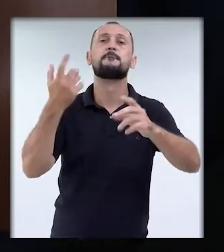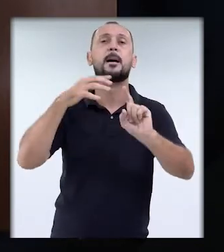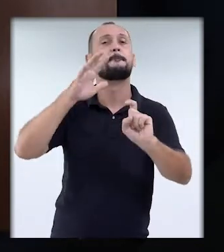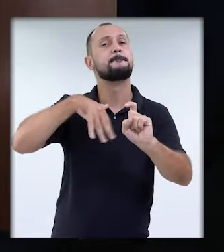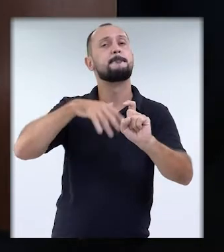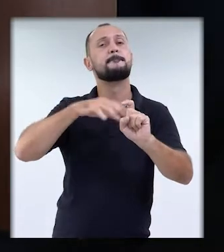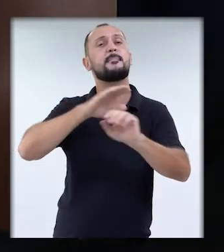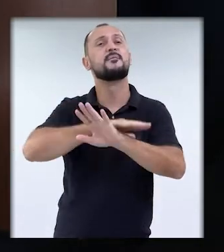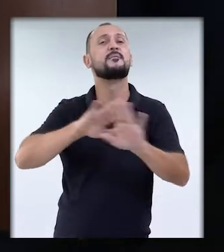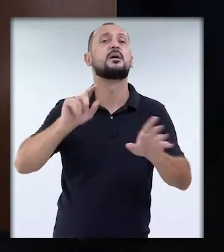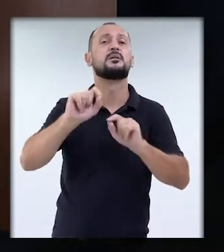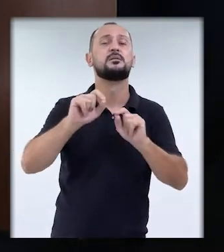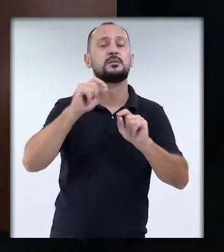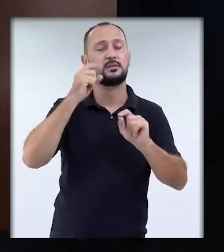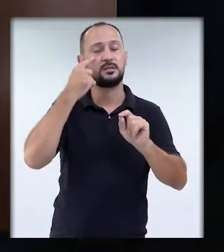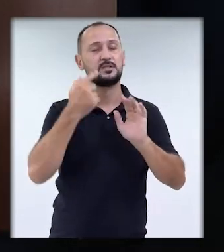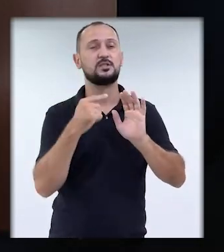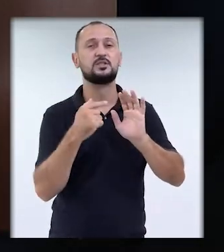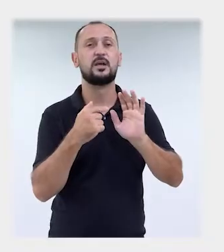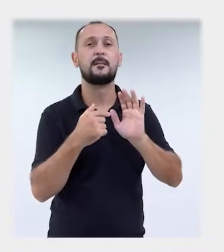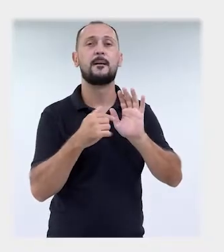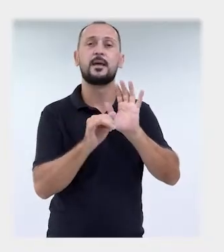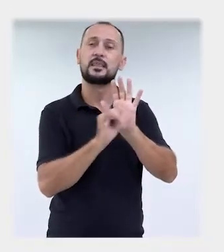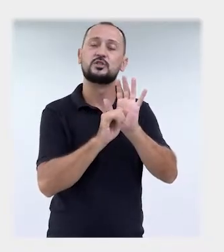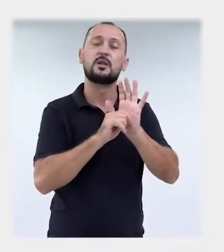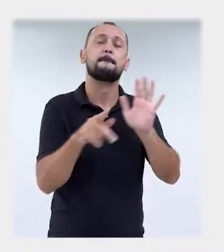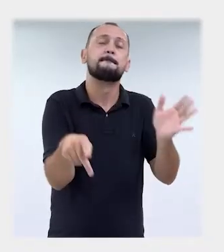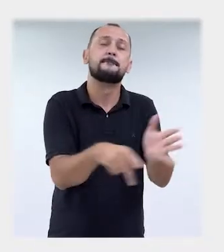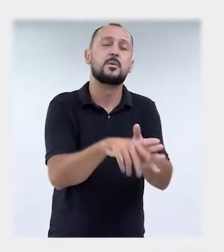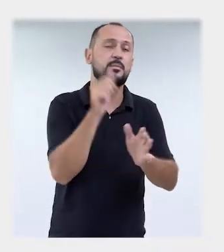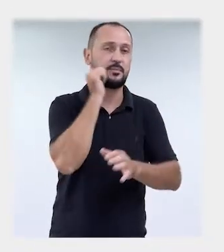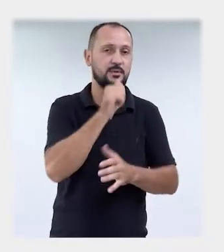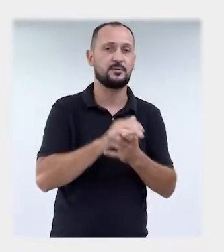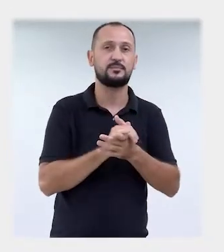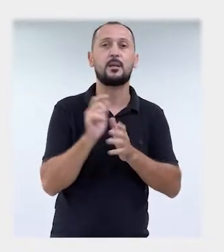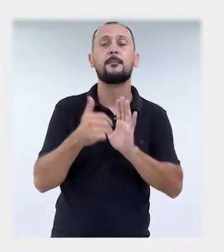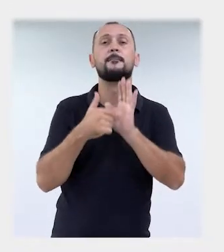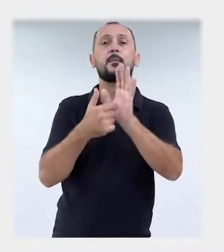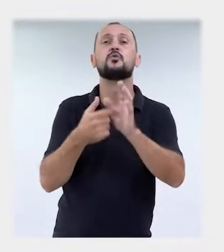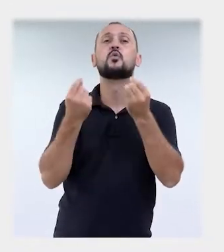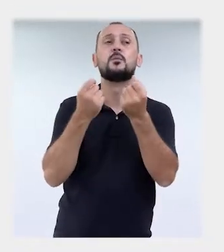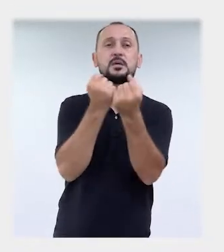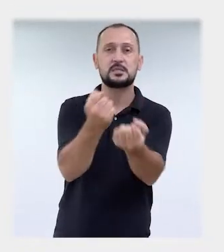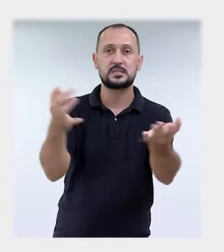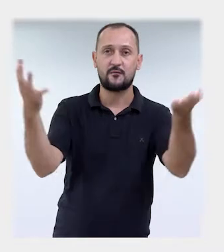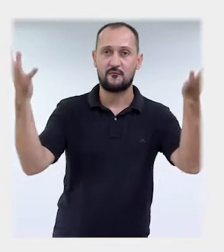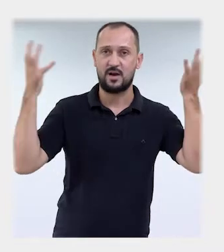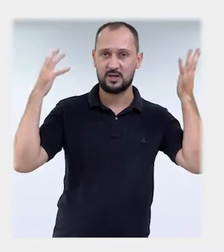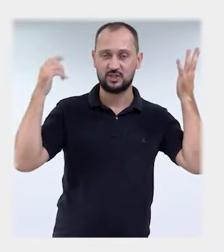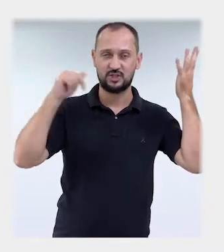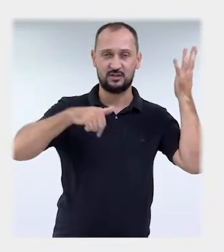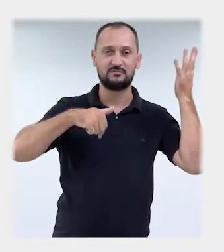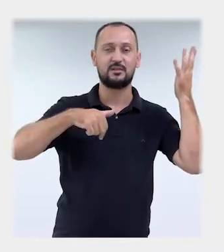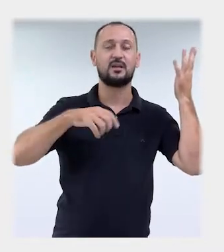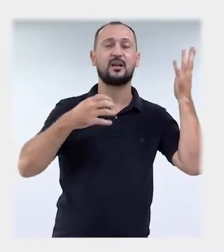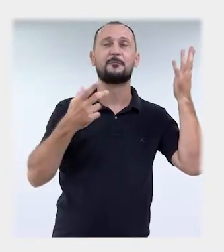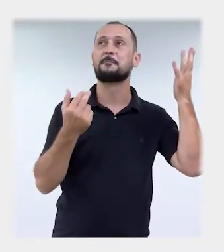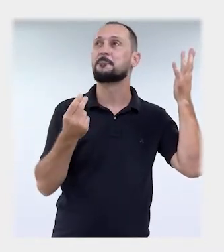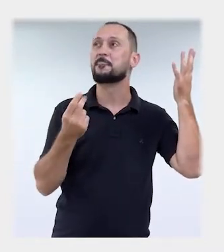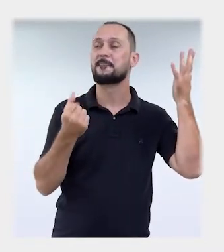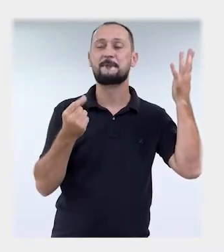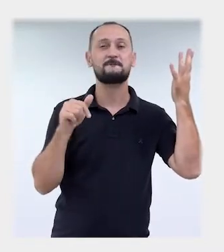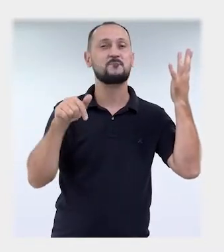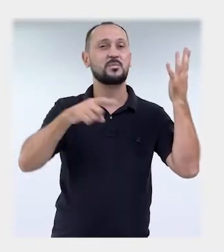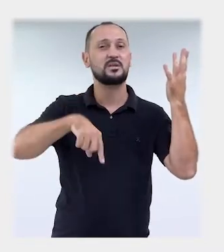mitos e em torno da figura feminina. Ela faz uma referência à natureza selvagem como se isso fosse algo